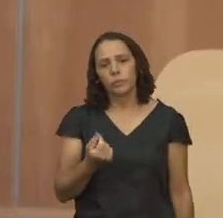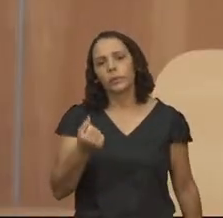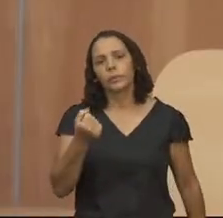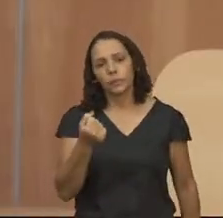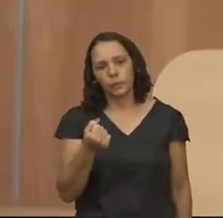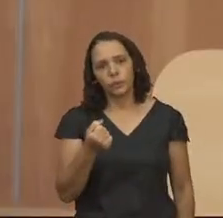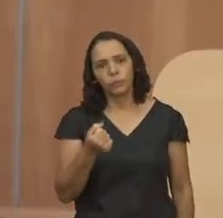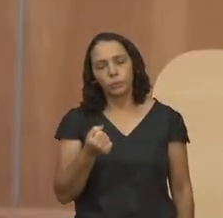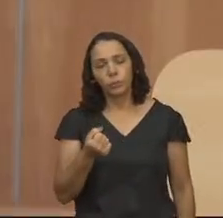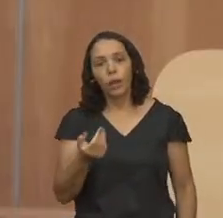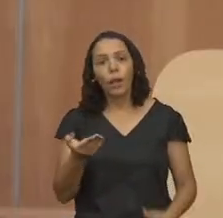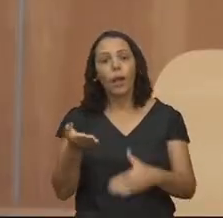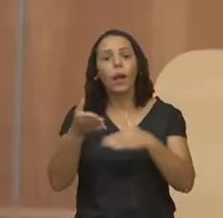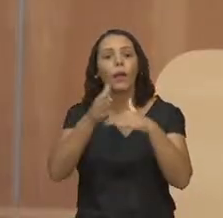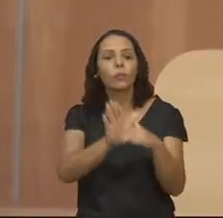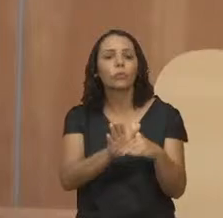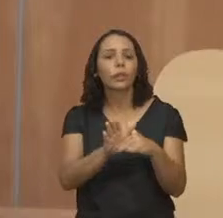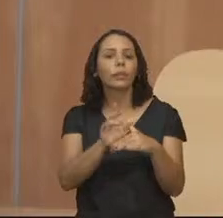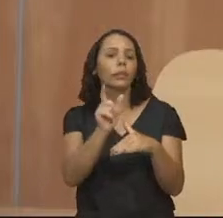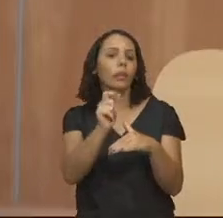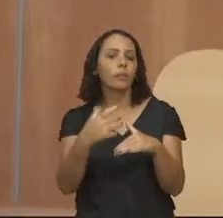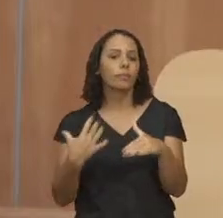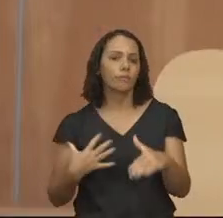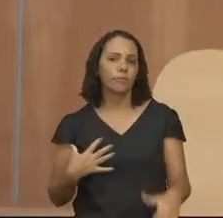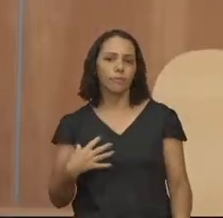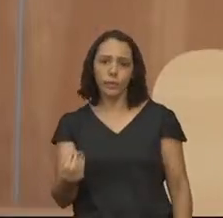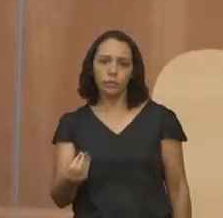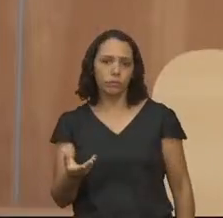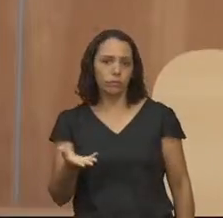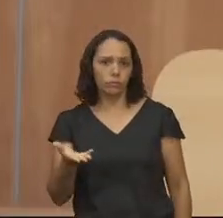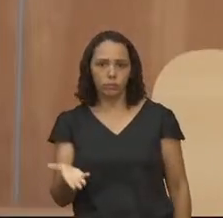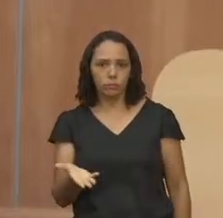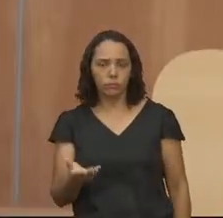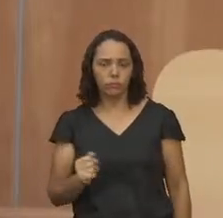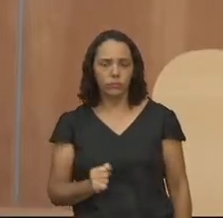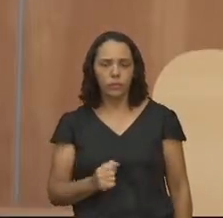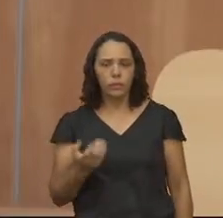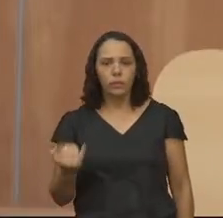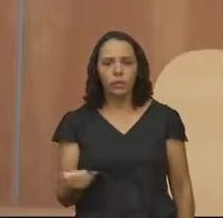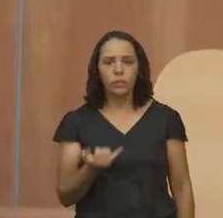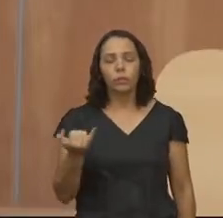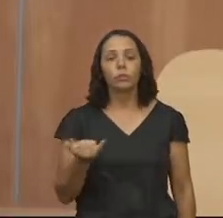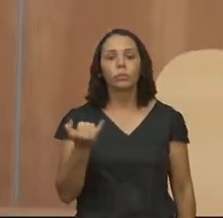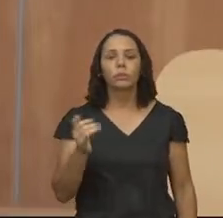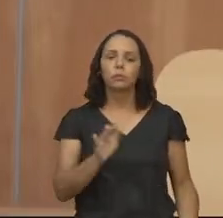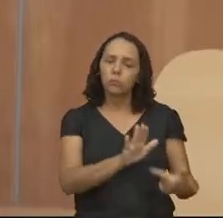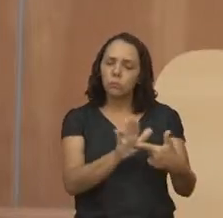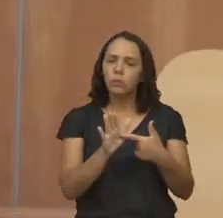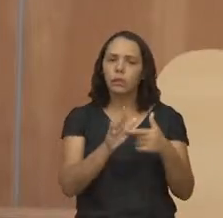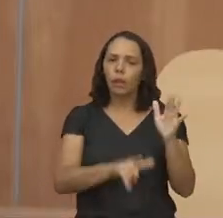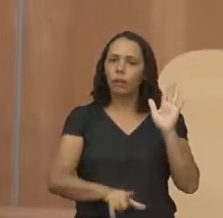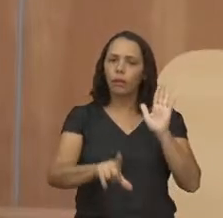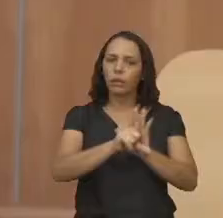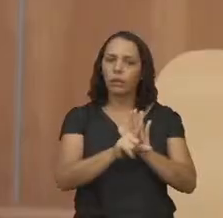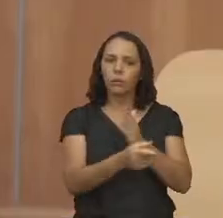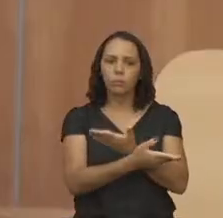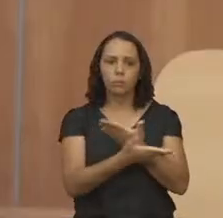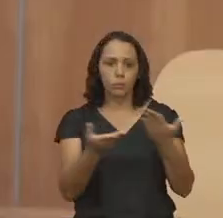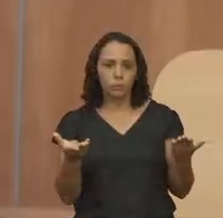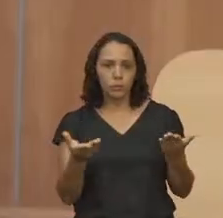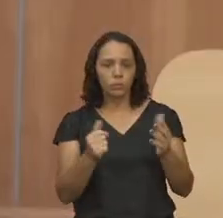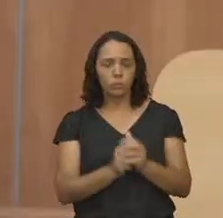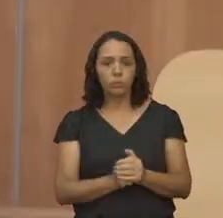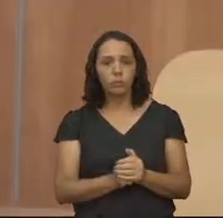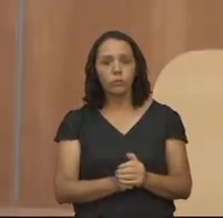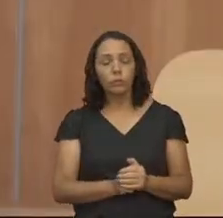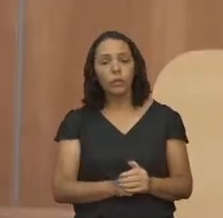não é ajudar a mulher, é ajudar o seu filho, não é? Então é muito importante que a gente deixe estabelecido isso. Então essa lei que o